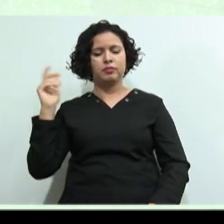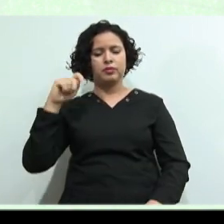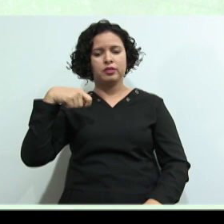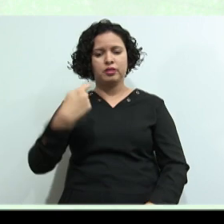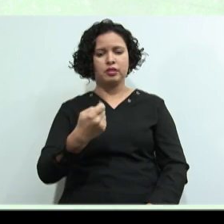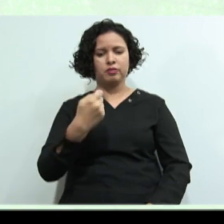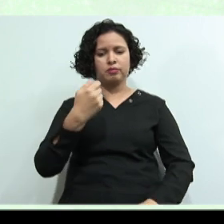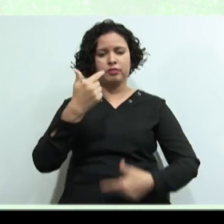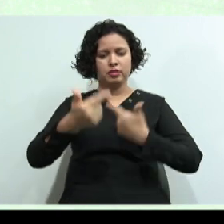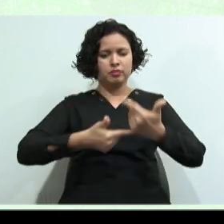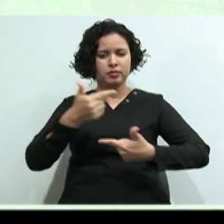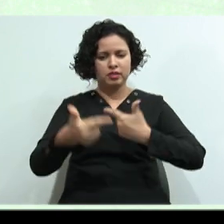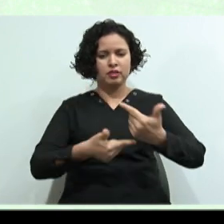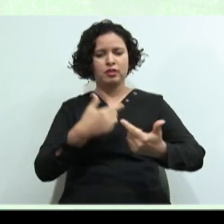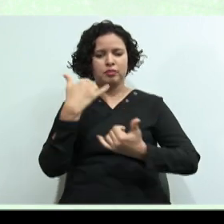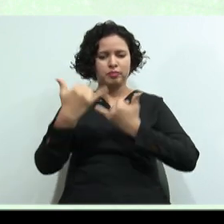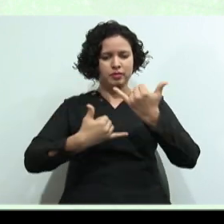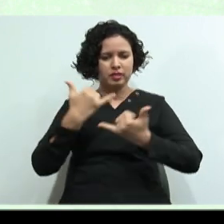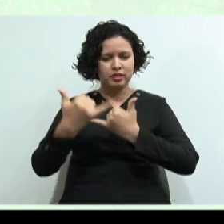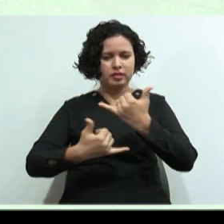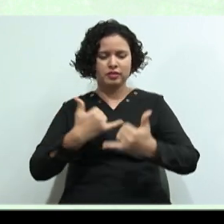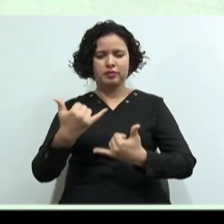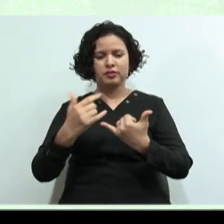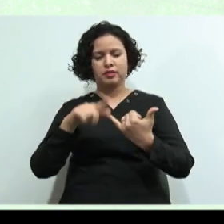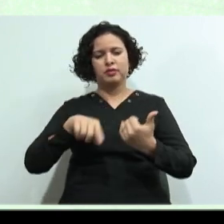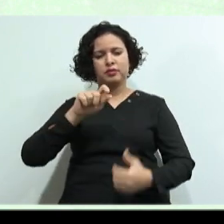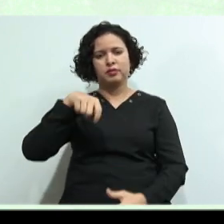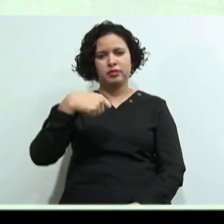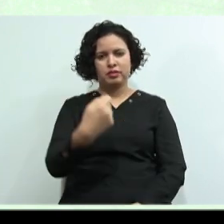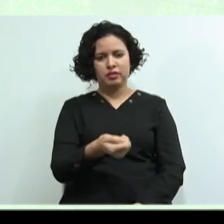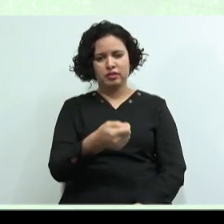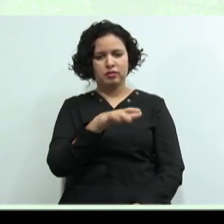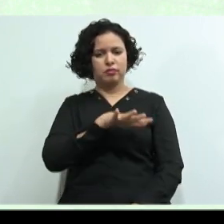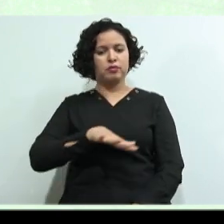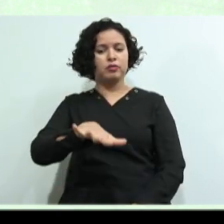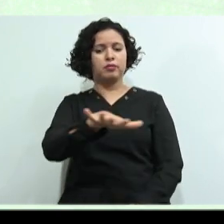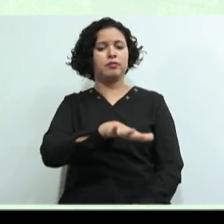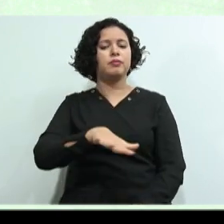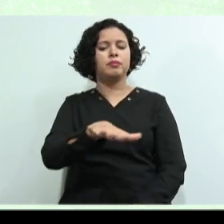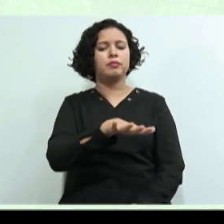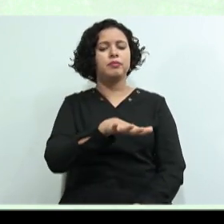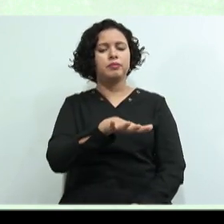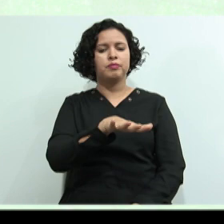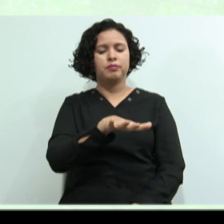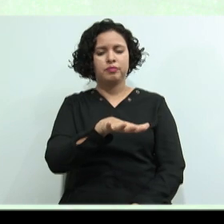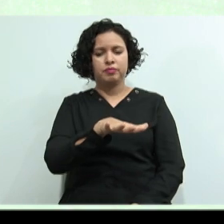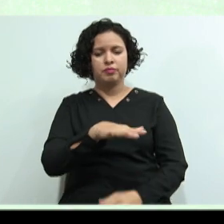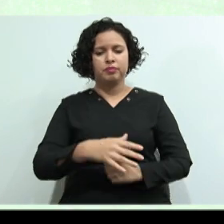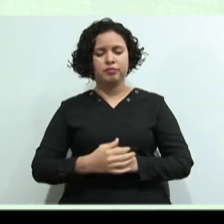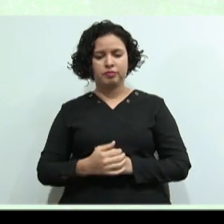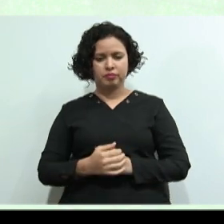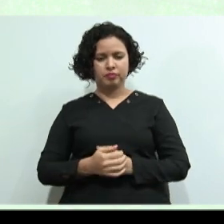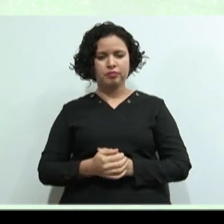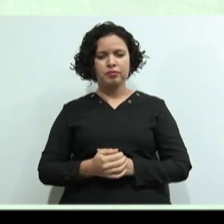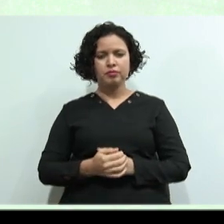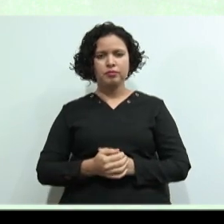brincar, que são os sinais que são feitos no espaço neutro, né? E